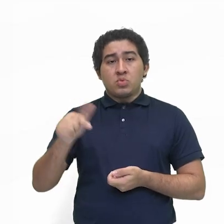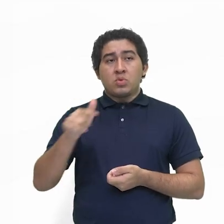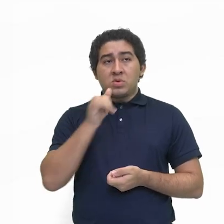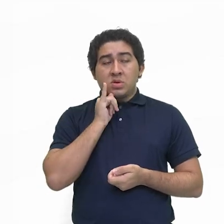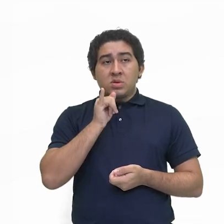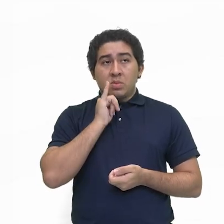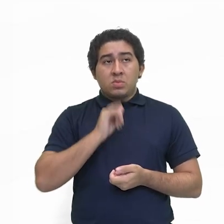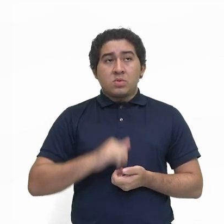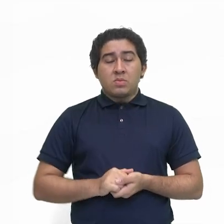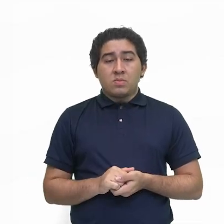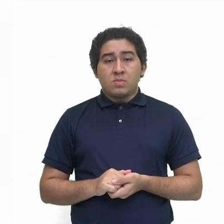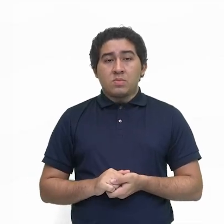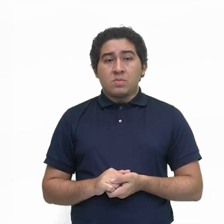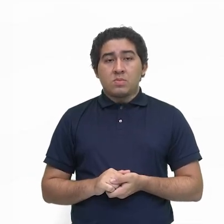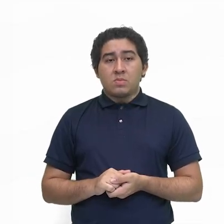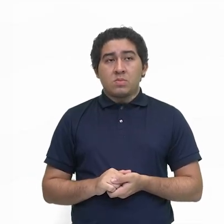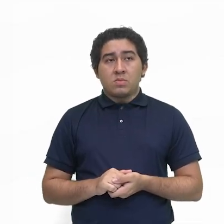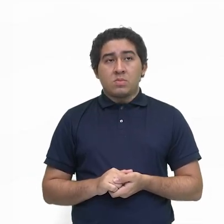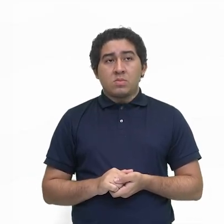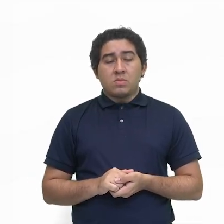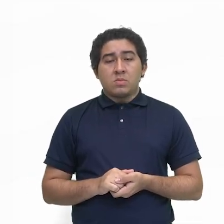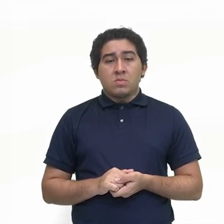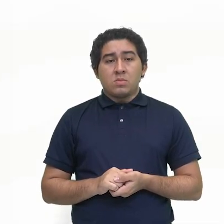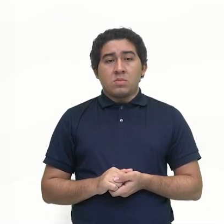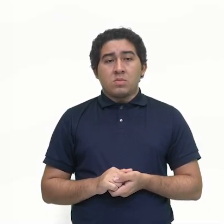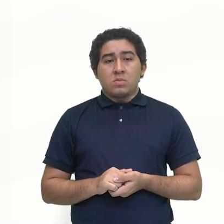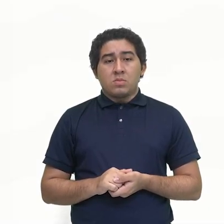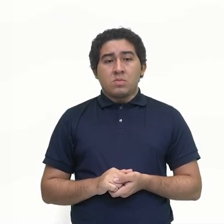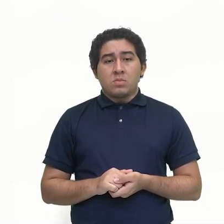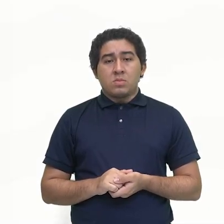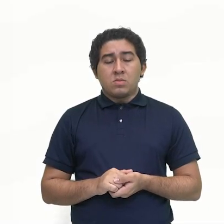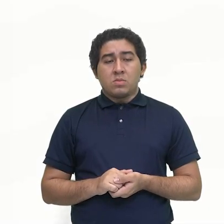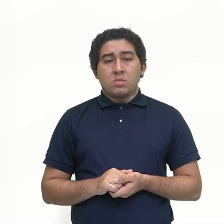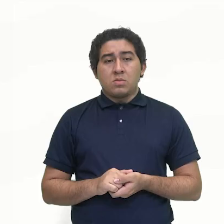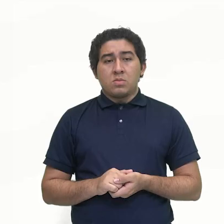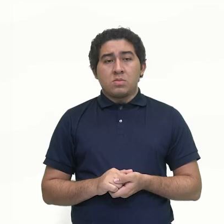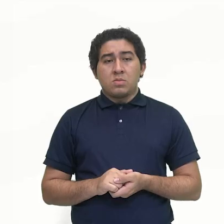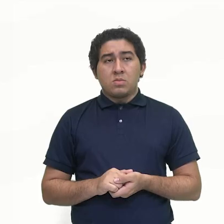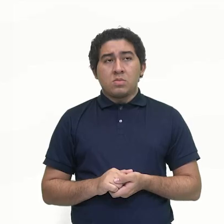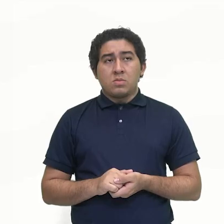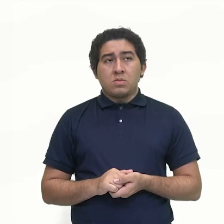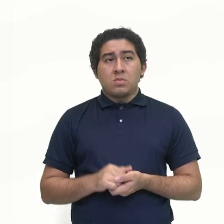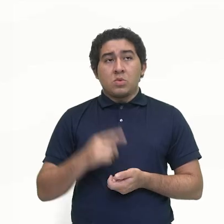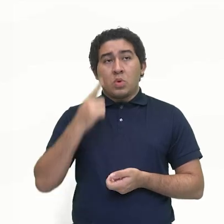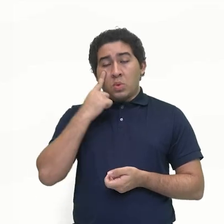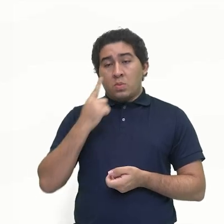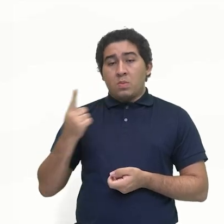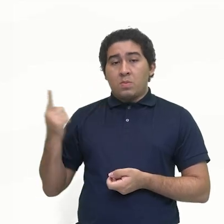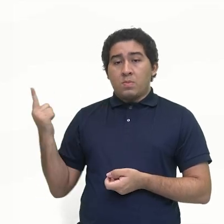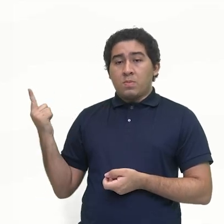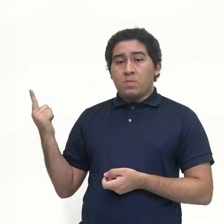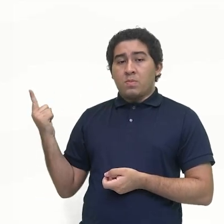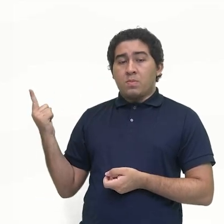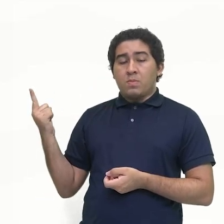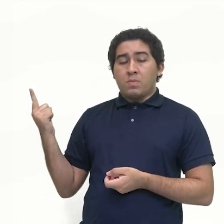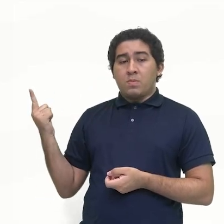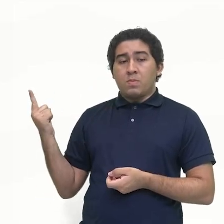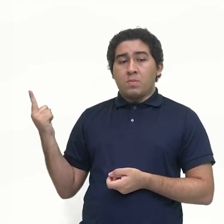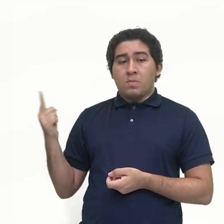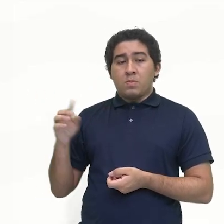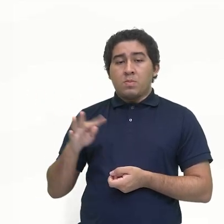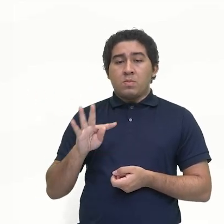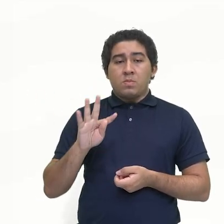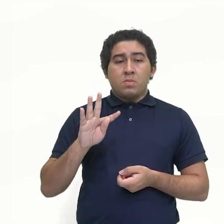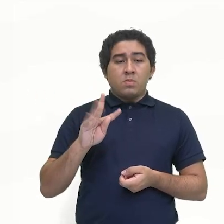exemplo. Travel to Parintins. Então, olha aqui, ó, os nossos personagens são eles, né? Então, eu vou falar aqui,